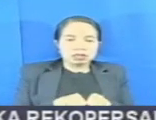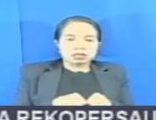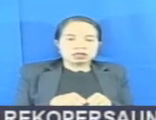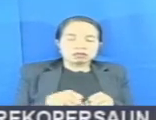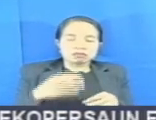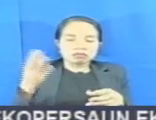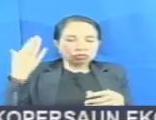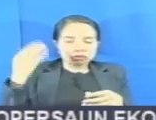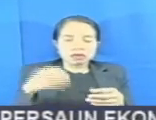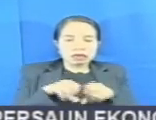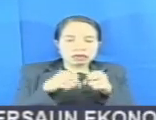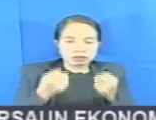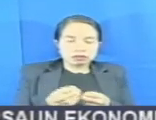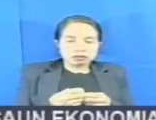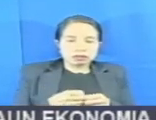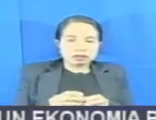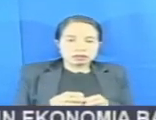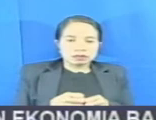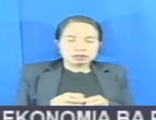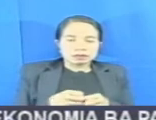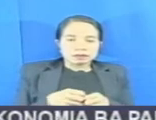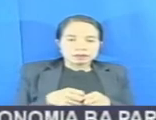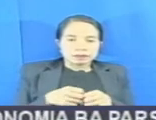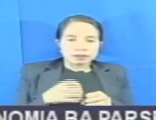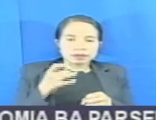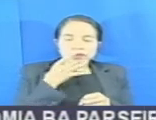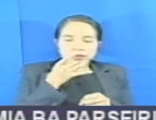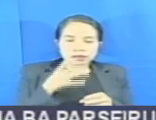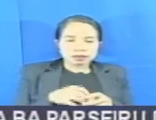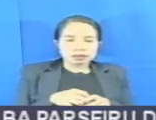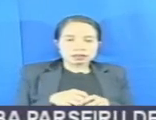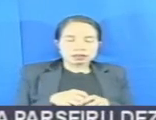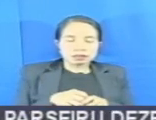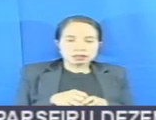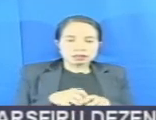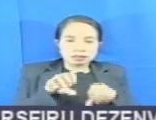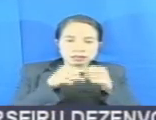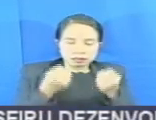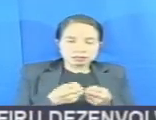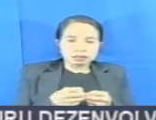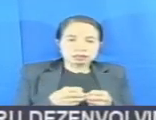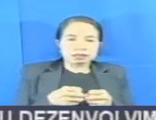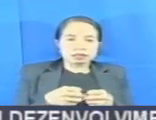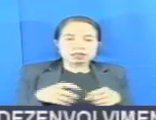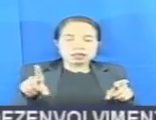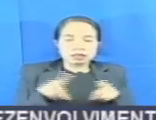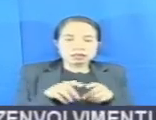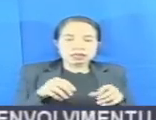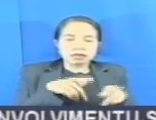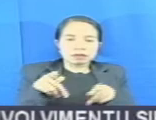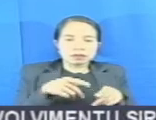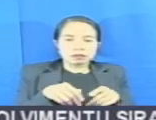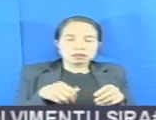ONA. Linha de distribuição balum estraga sus desastres naturais. Luliuba, assessor Sira, ligação ilegal